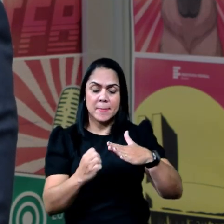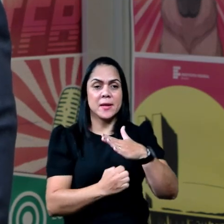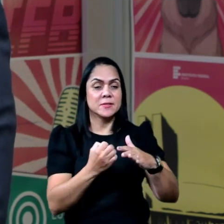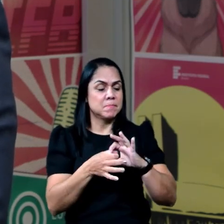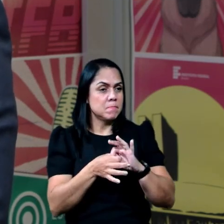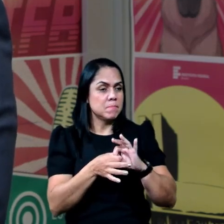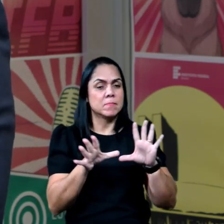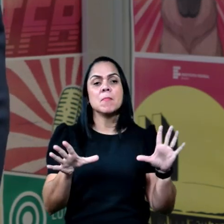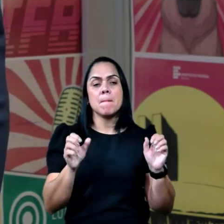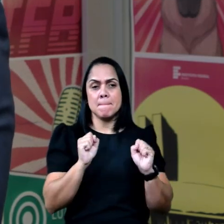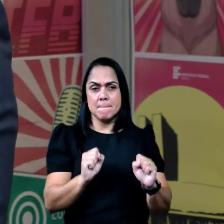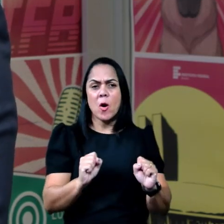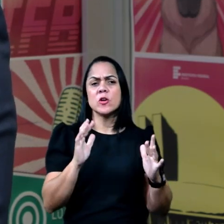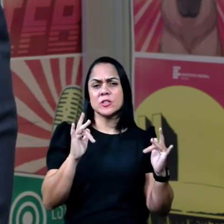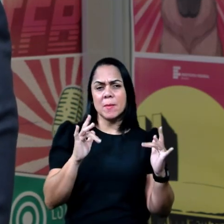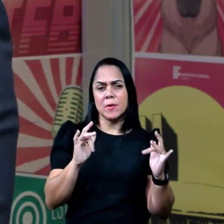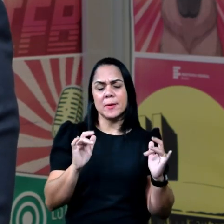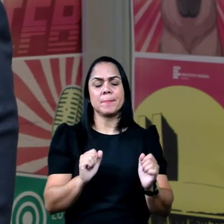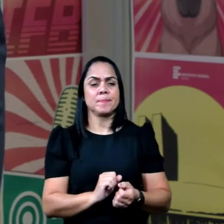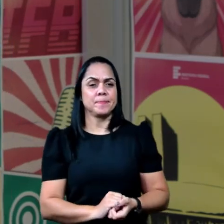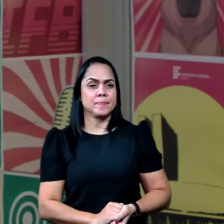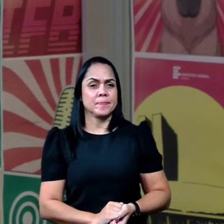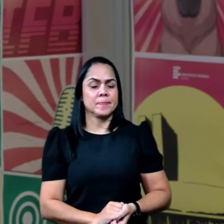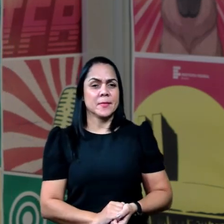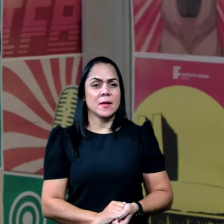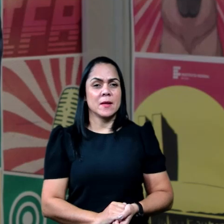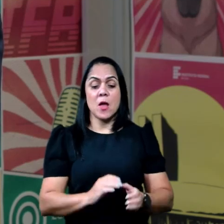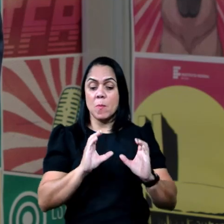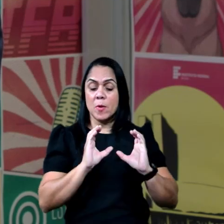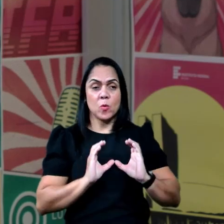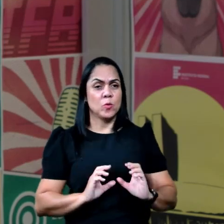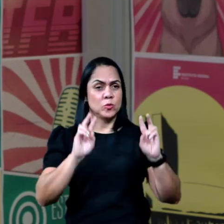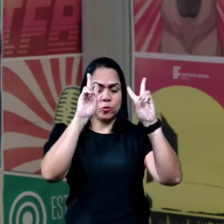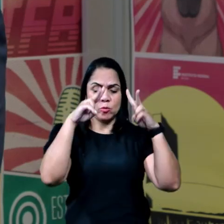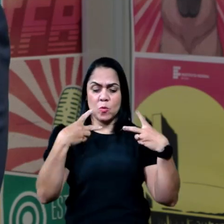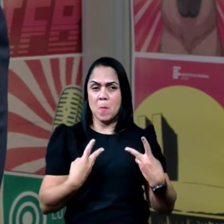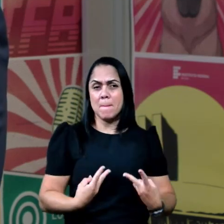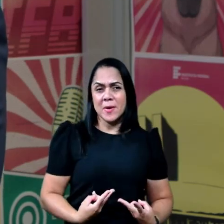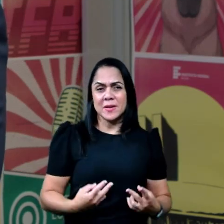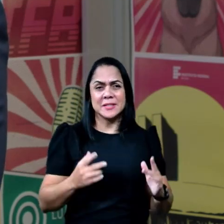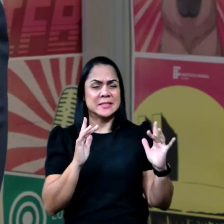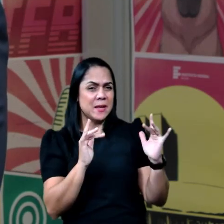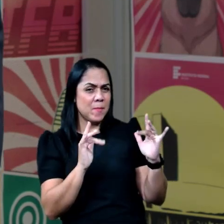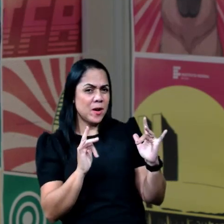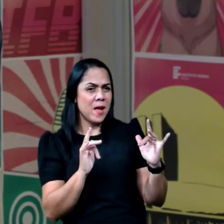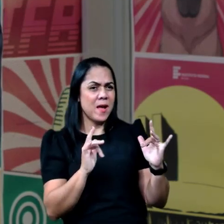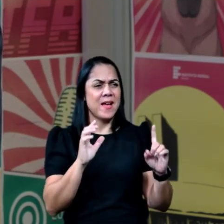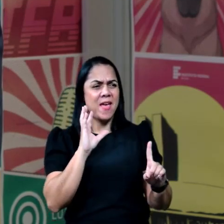relacionamento, mas é uma conduta humana. Como que se dá? Paquera é assédio?